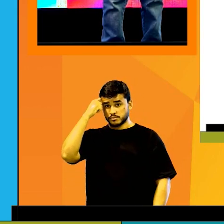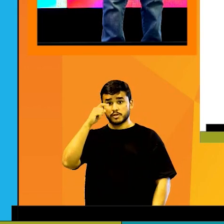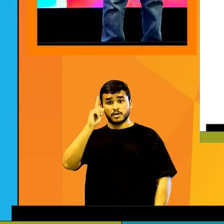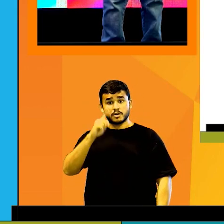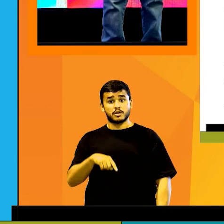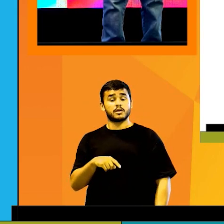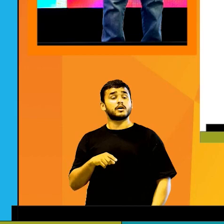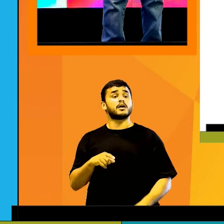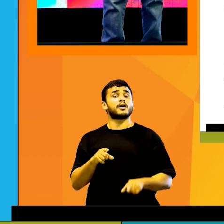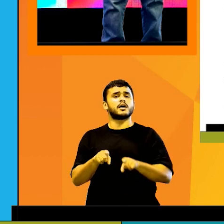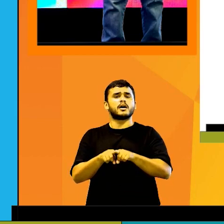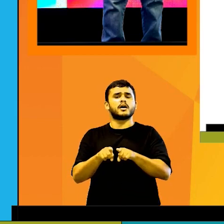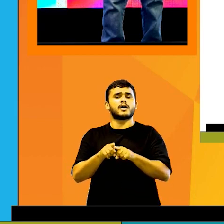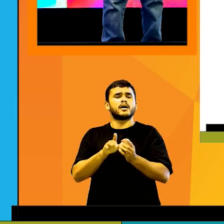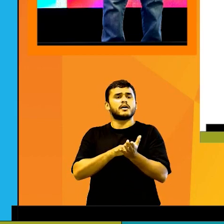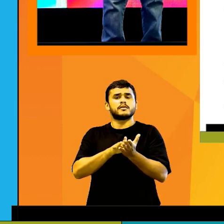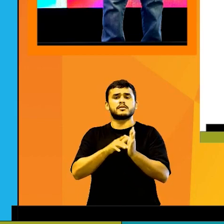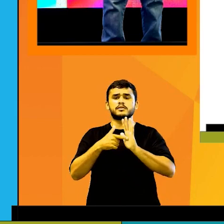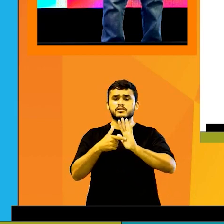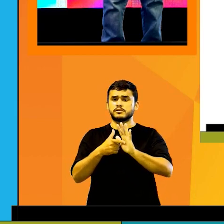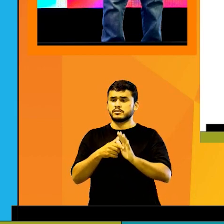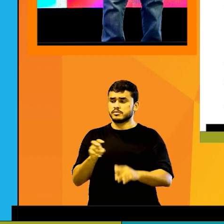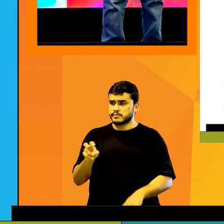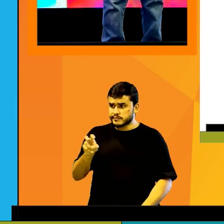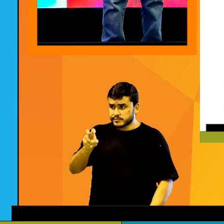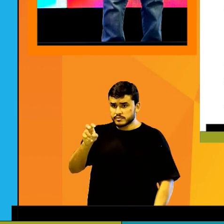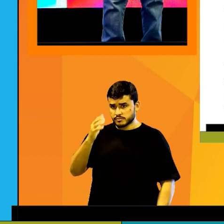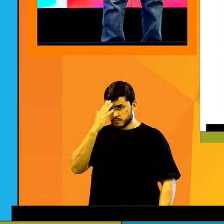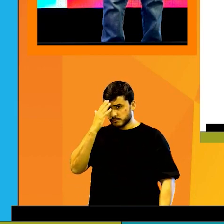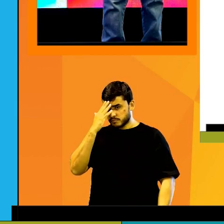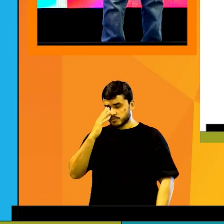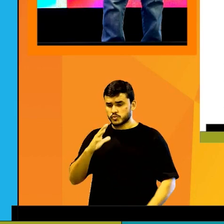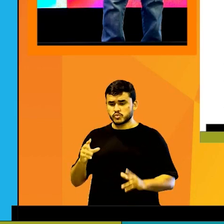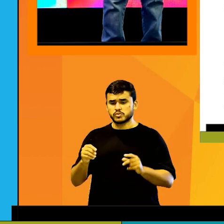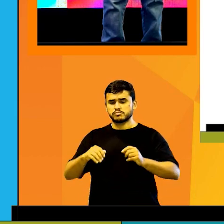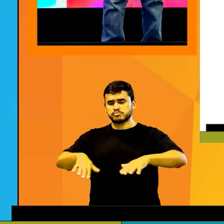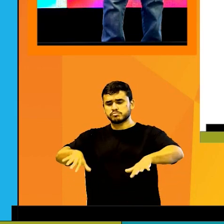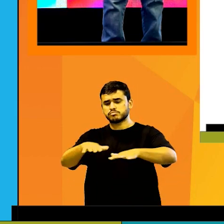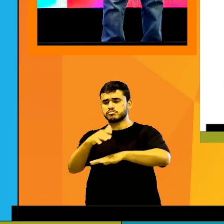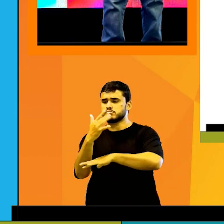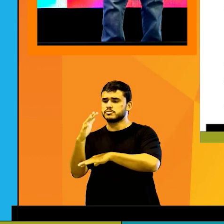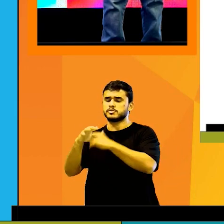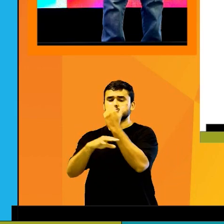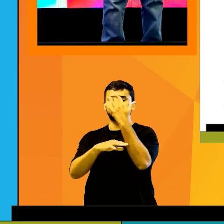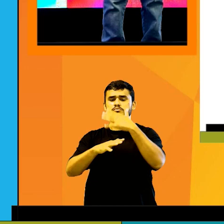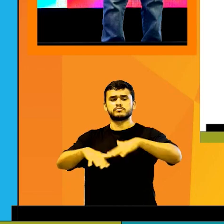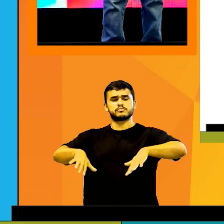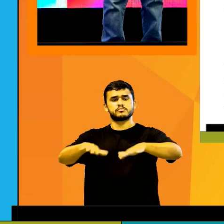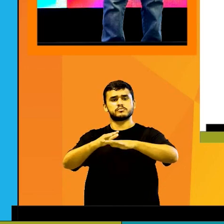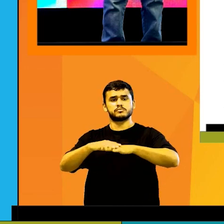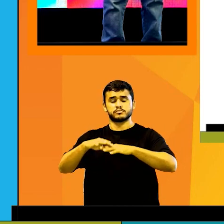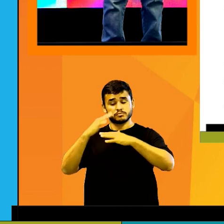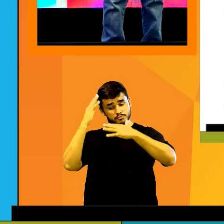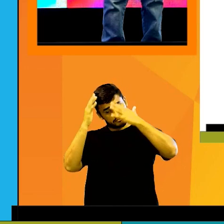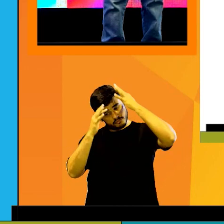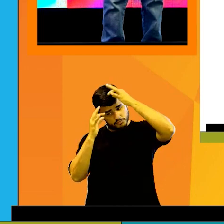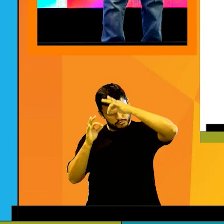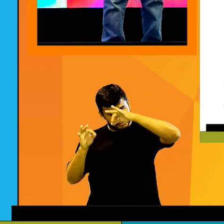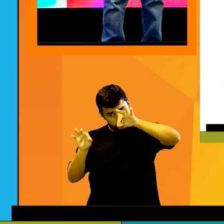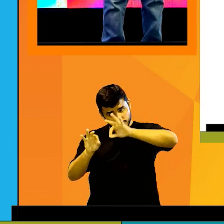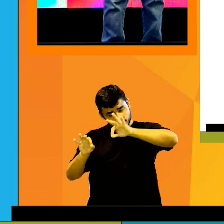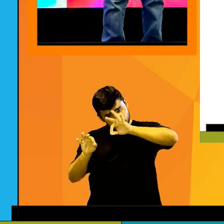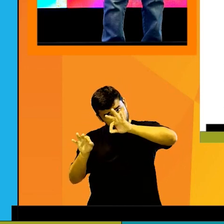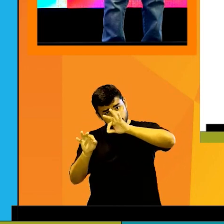bonita, fingindo a serpente que em lança folhagem formoso enroscava-se o laço de fita.